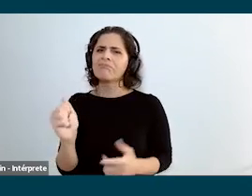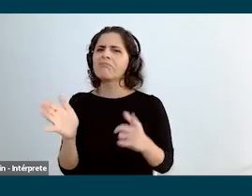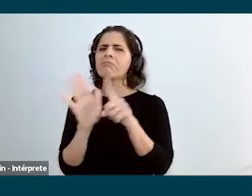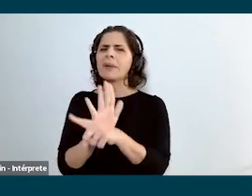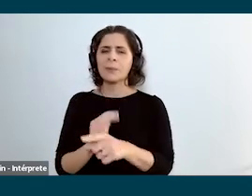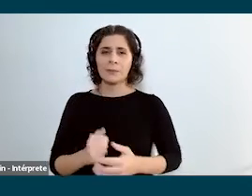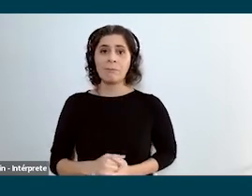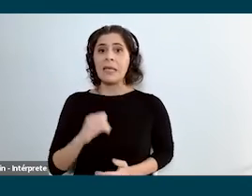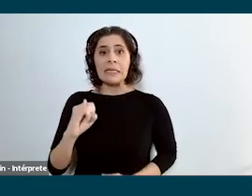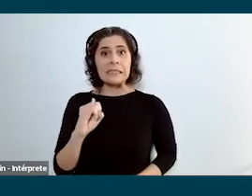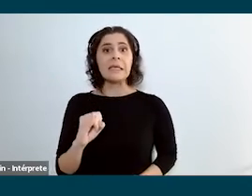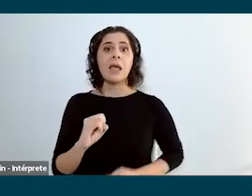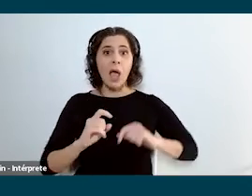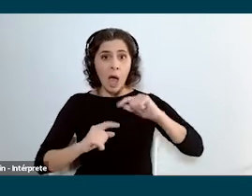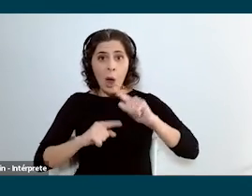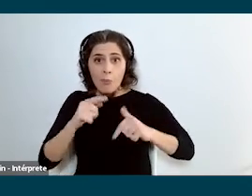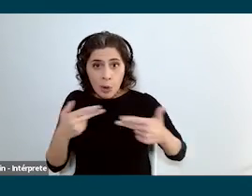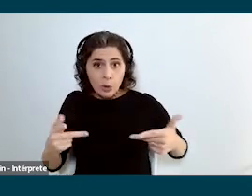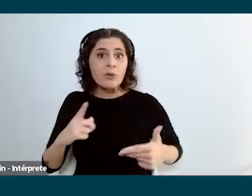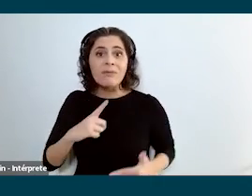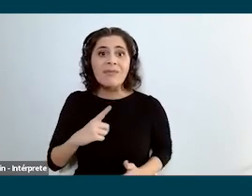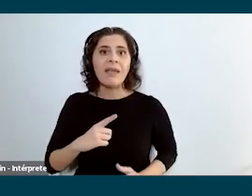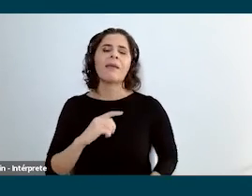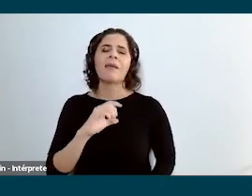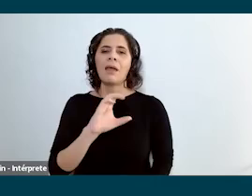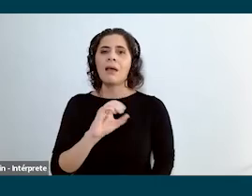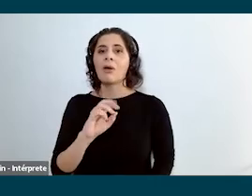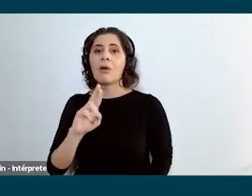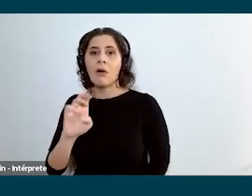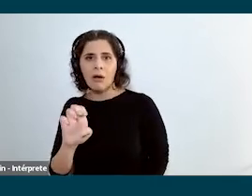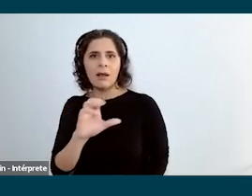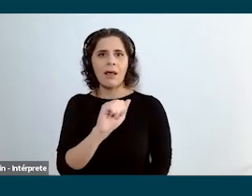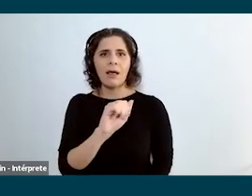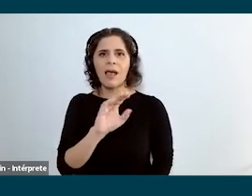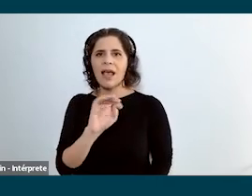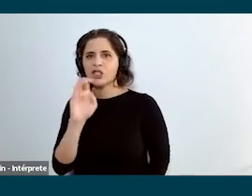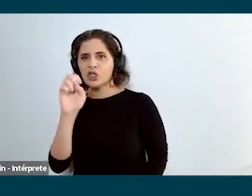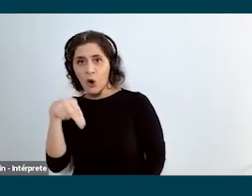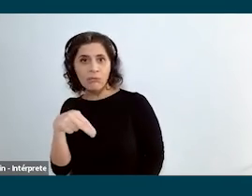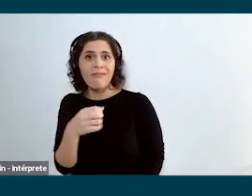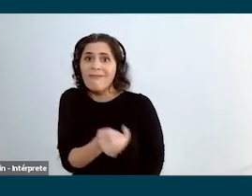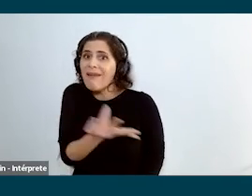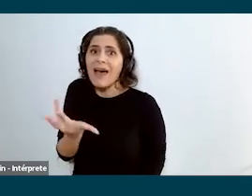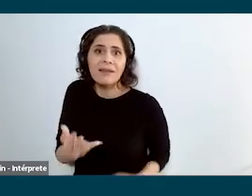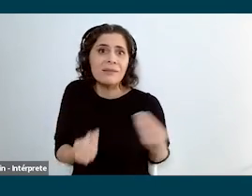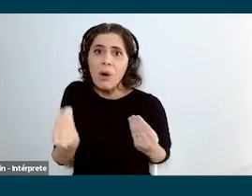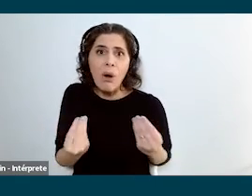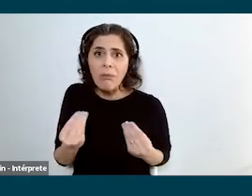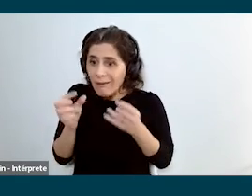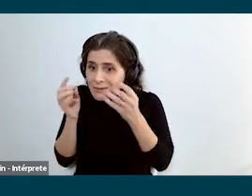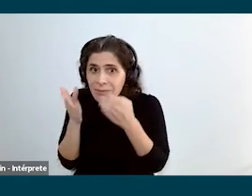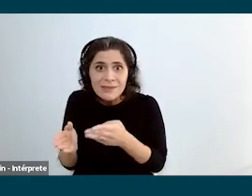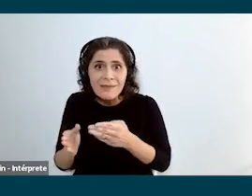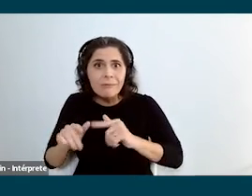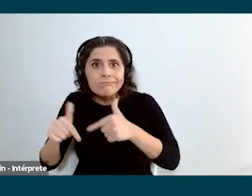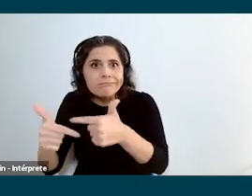o seguinte: e quando o produto tem várias core actions e estamos trabalhando dentro de um ponto bem específico da jornada? Como